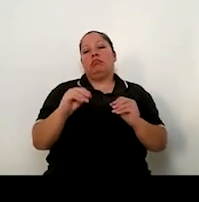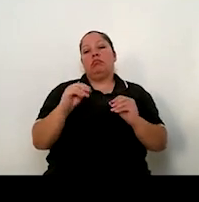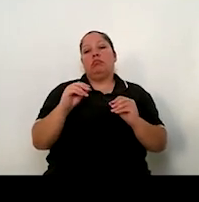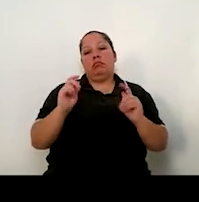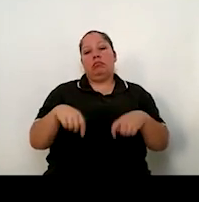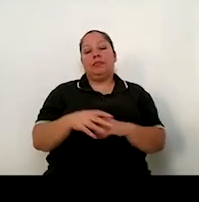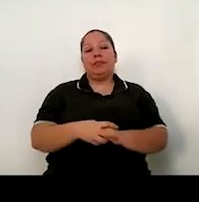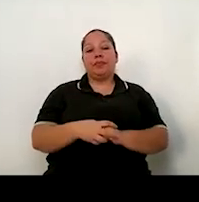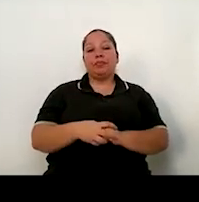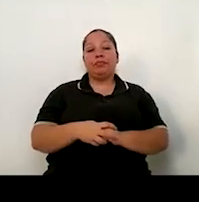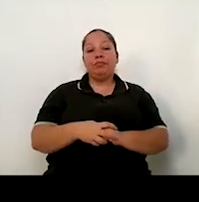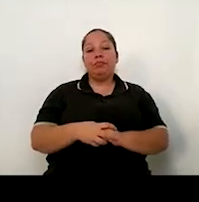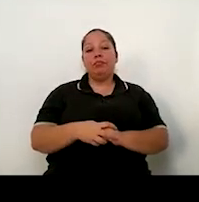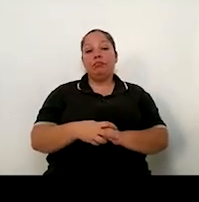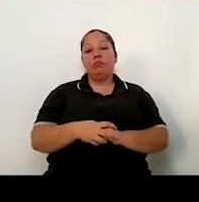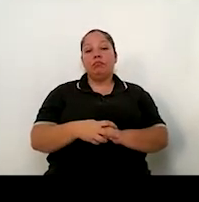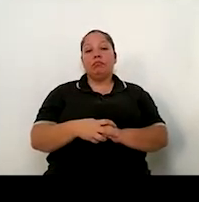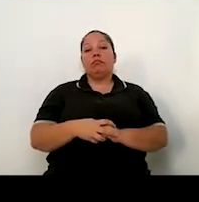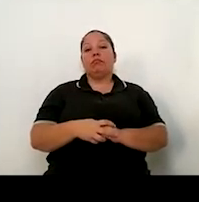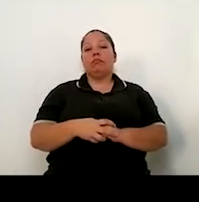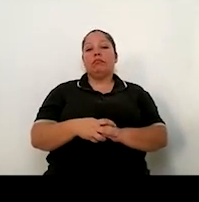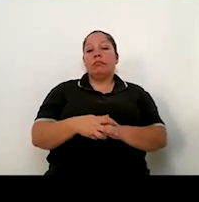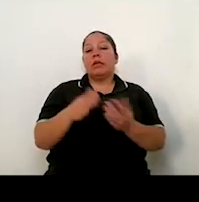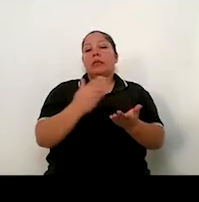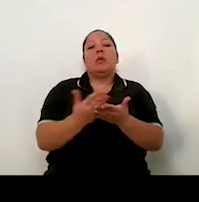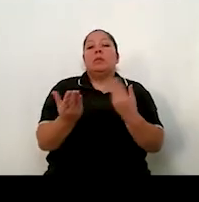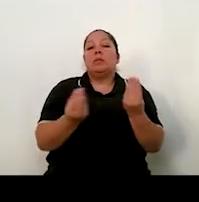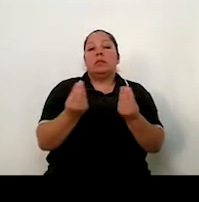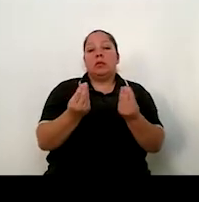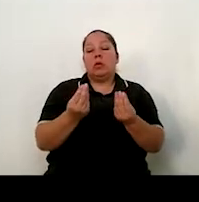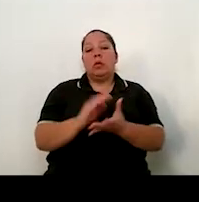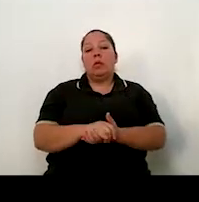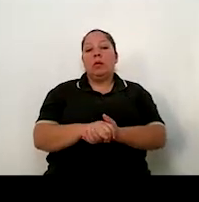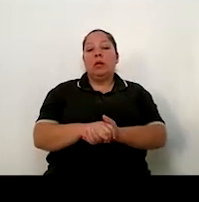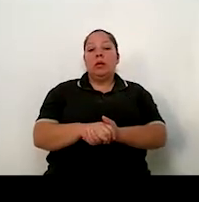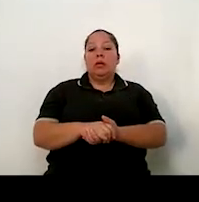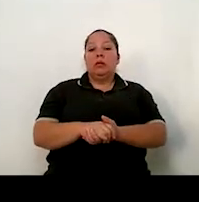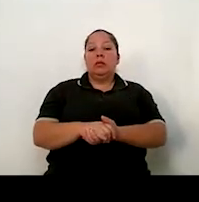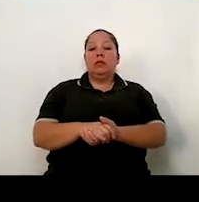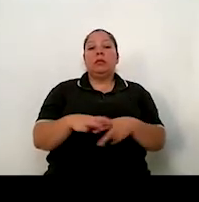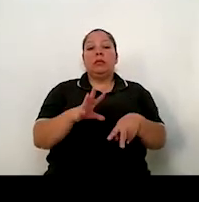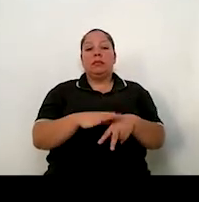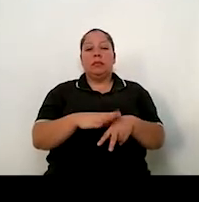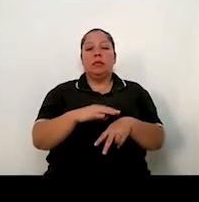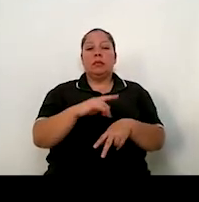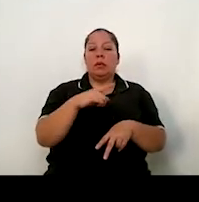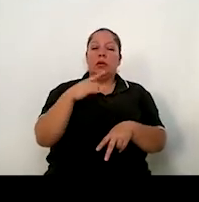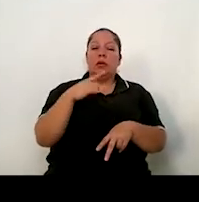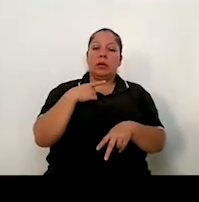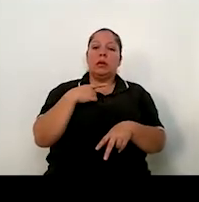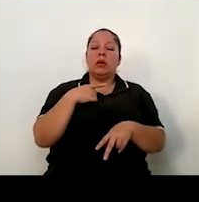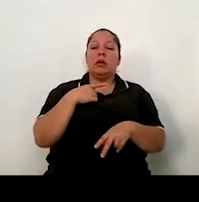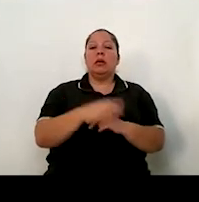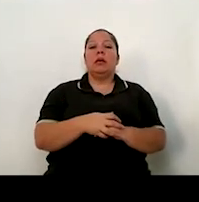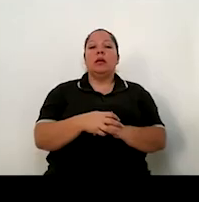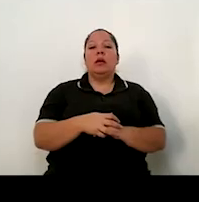Como é que a gente vai começar a fazer essa prevenção secundária? Se o paciente é um paciente de risco médio, eu vou dizer o que é um risco médio,